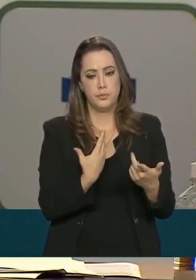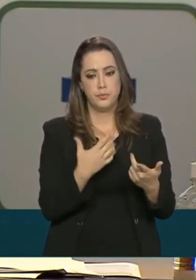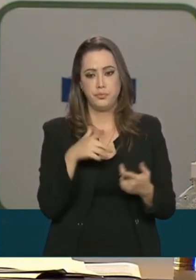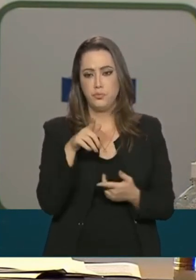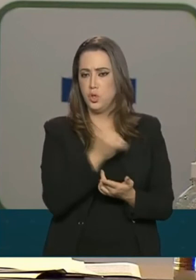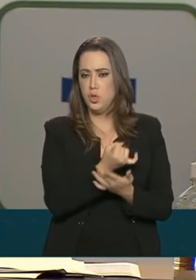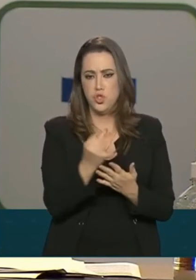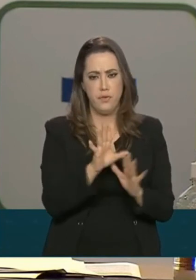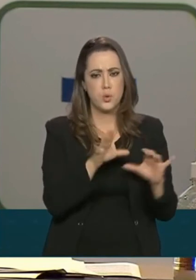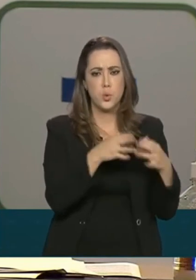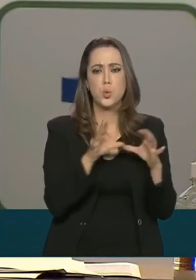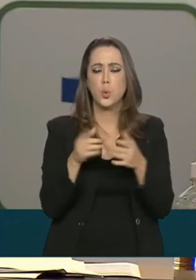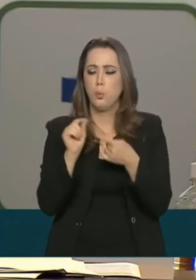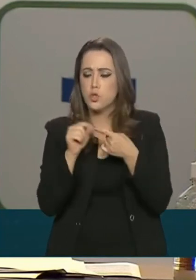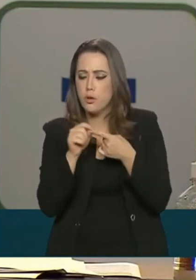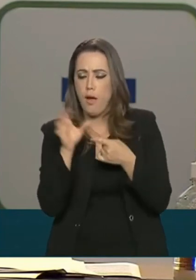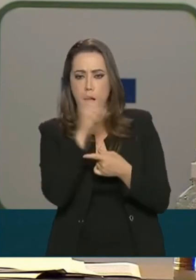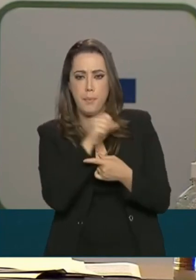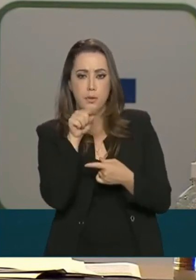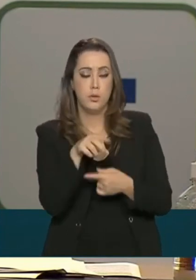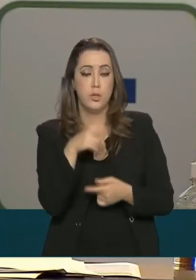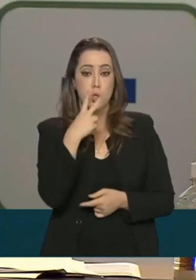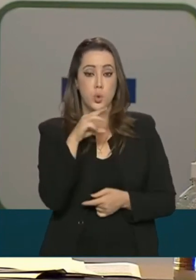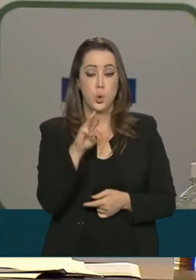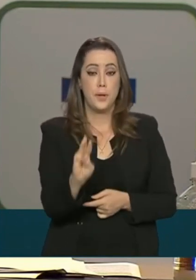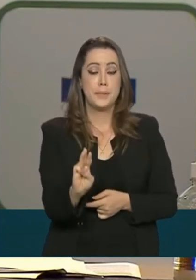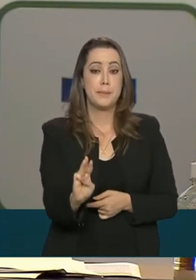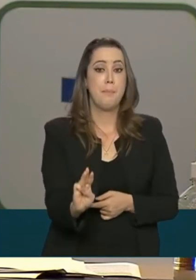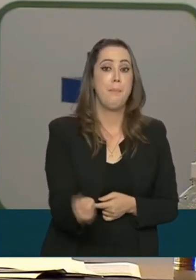por climiluminescência, um total de